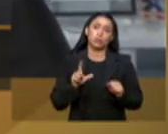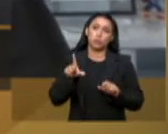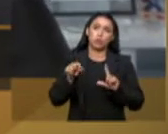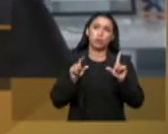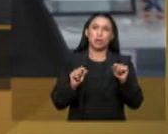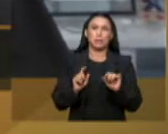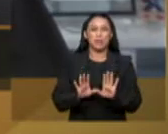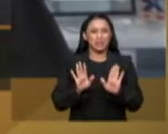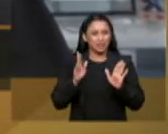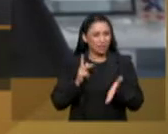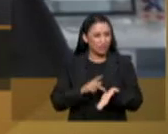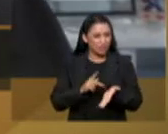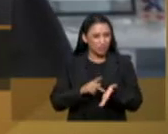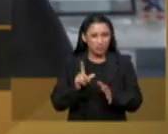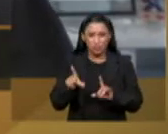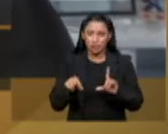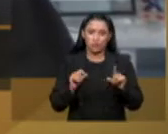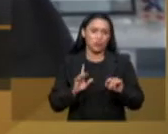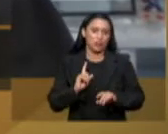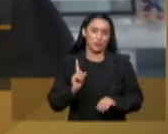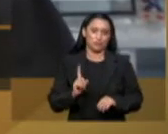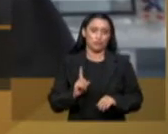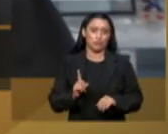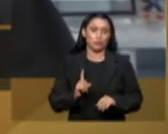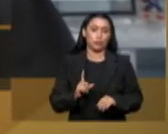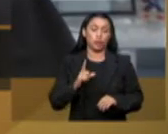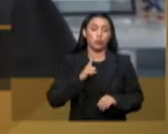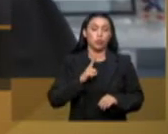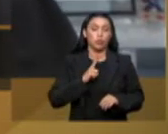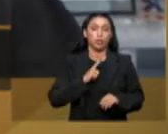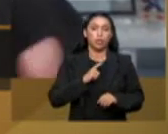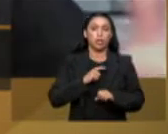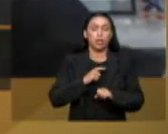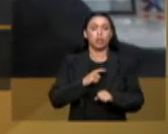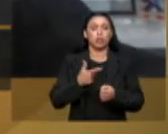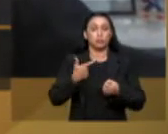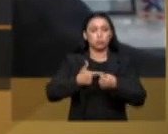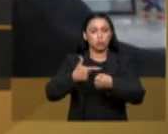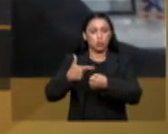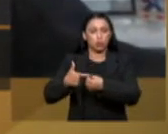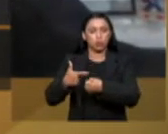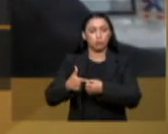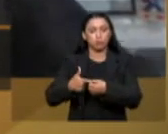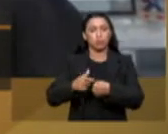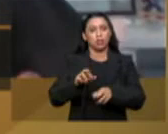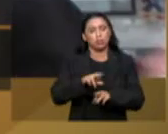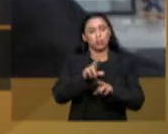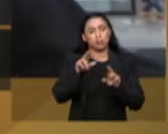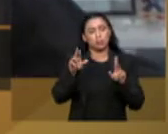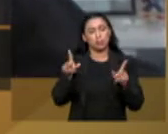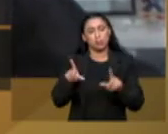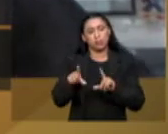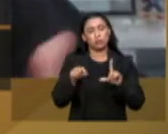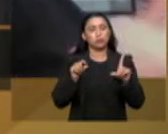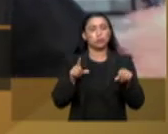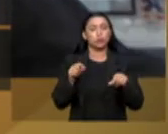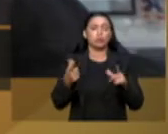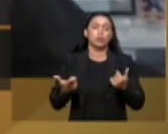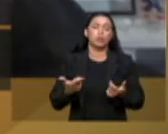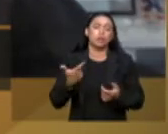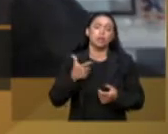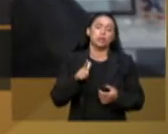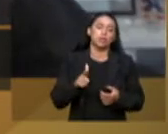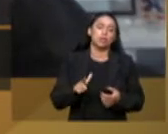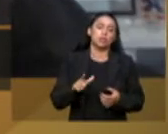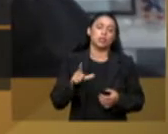prática não é opcional, porque a distribuidora de combustível, de um lado, tem que optar por ficar fora do RECOB e